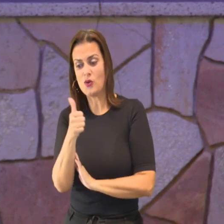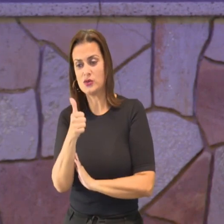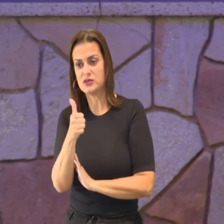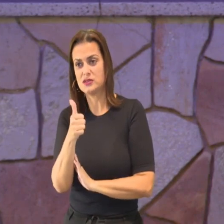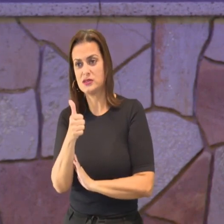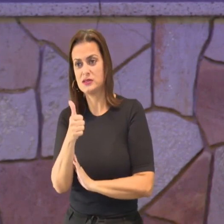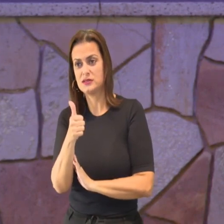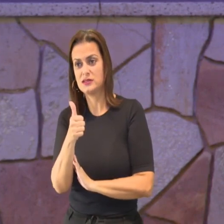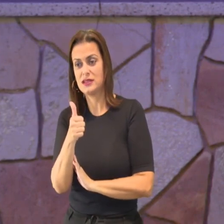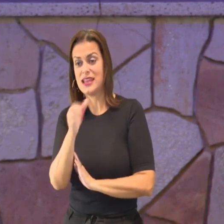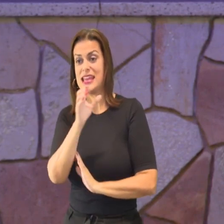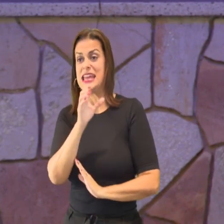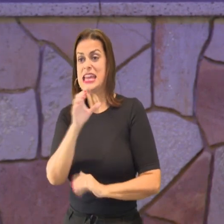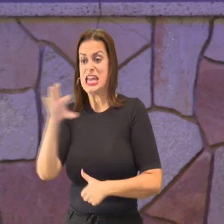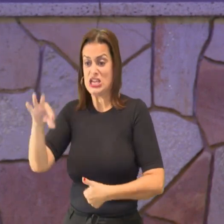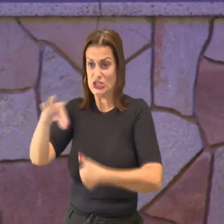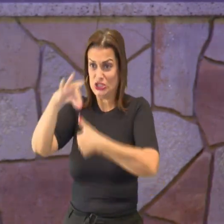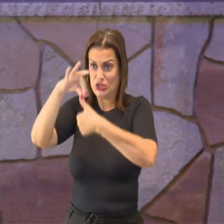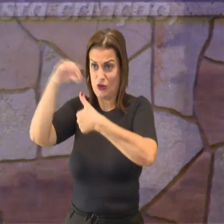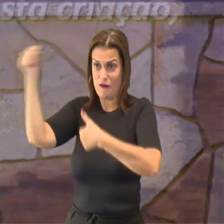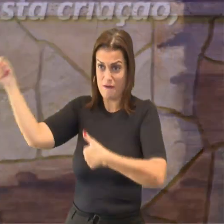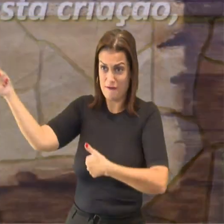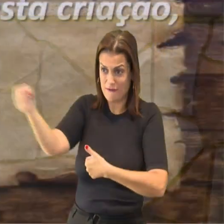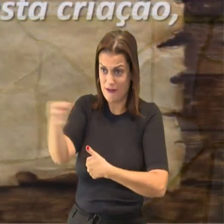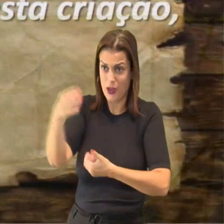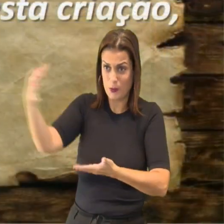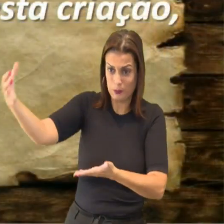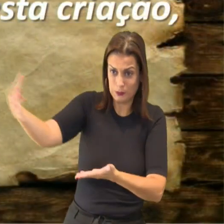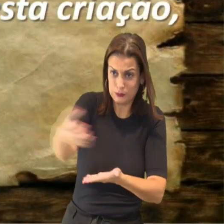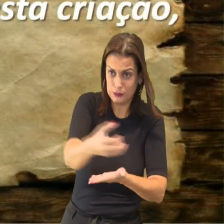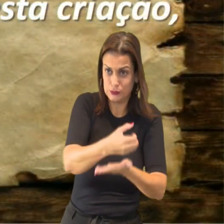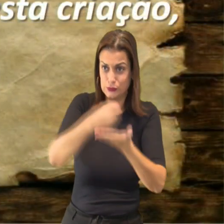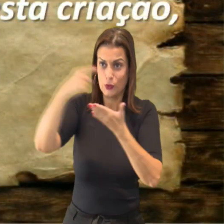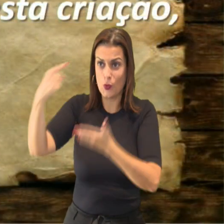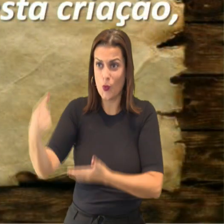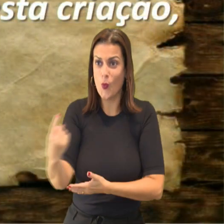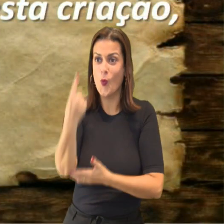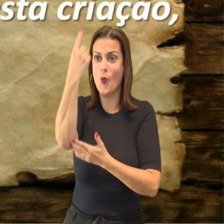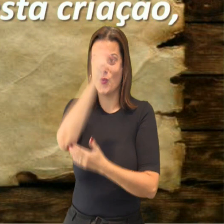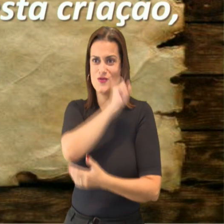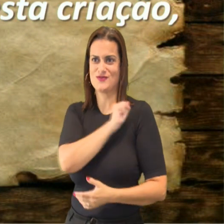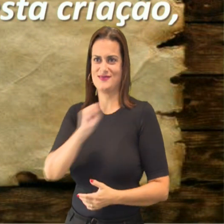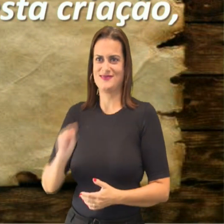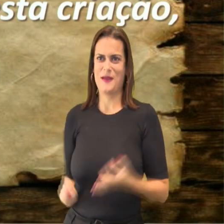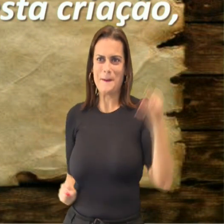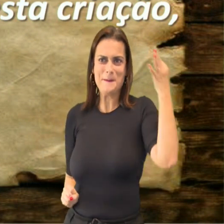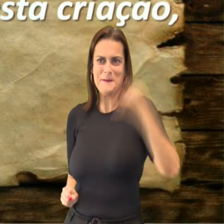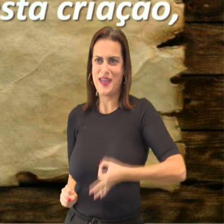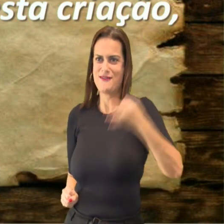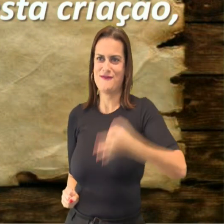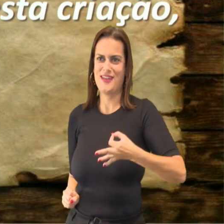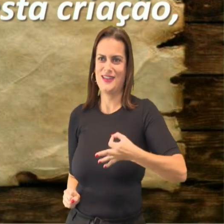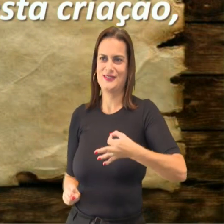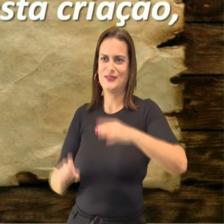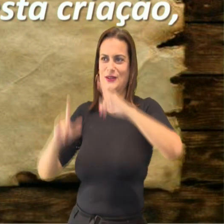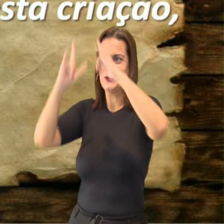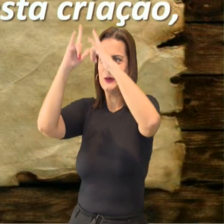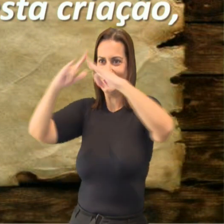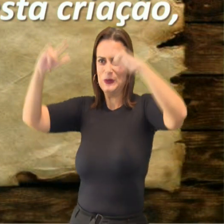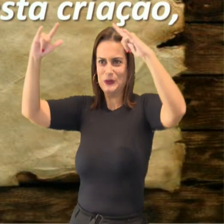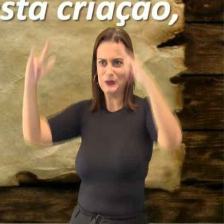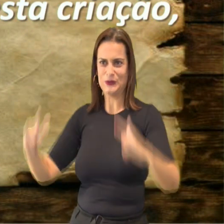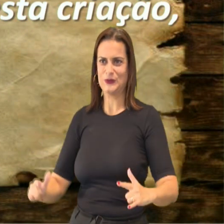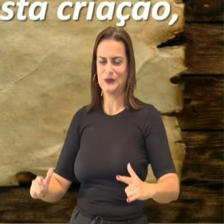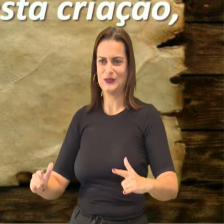Quando, porém, veio Cristo como sumo sacerdote dos bens já realizados, mediante um maior e mais perfeito tabernáculo, não feito